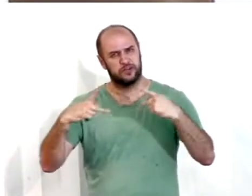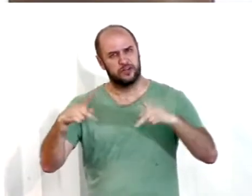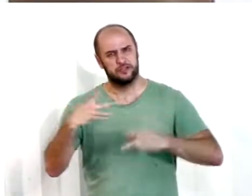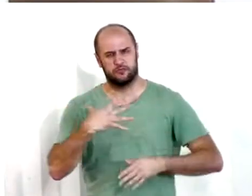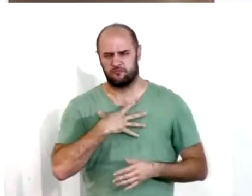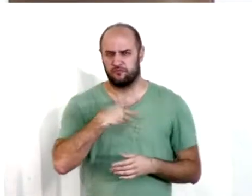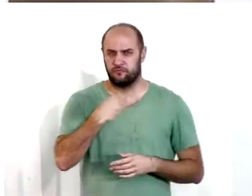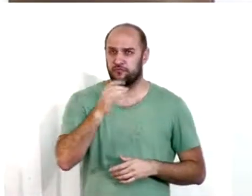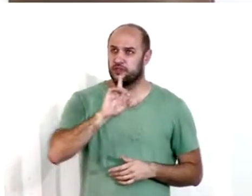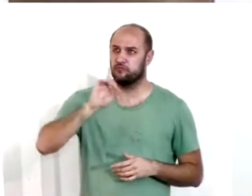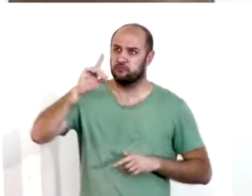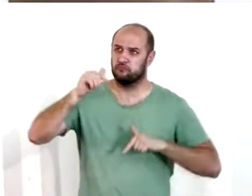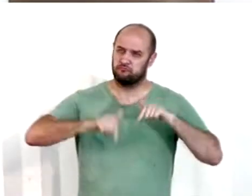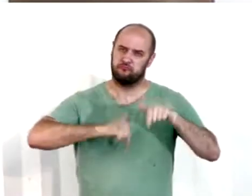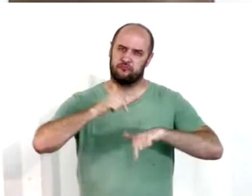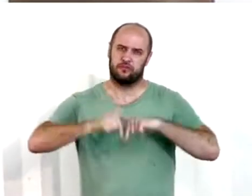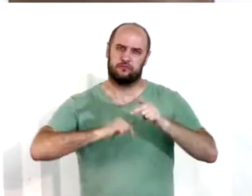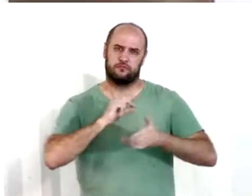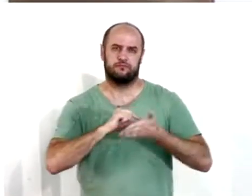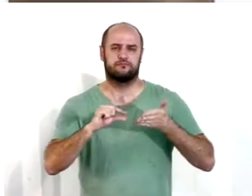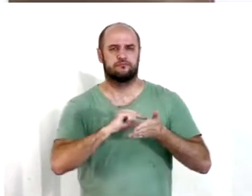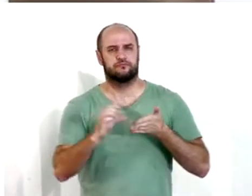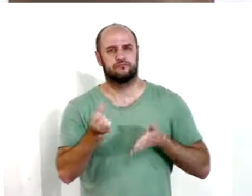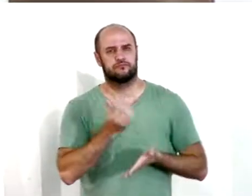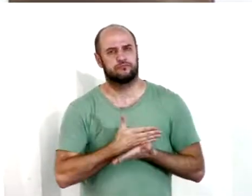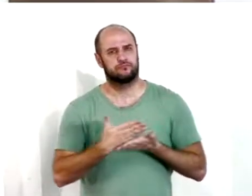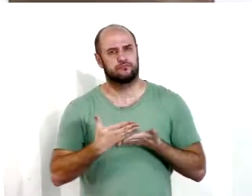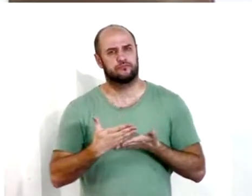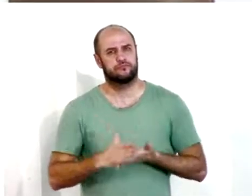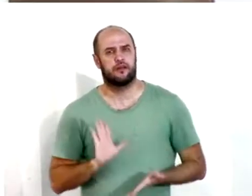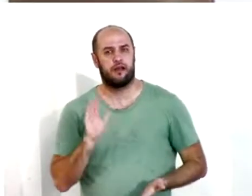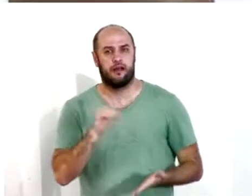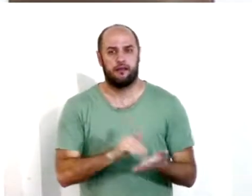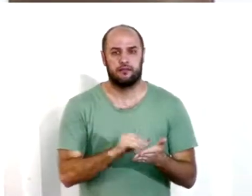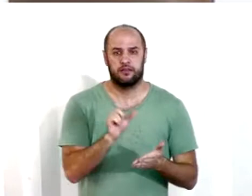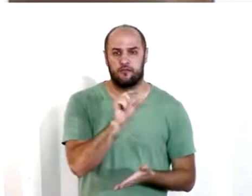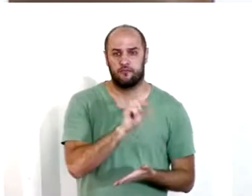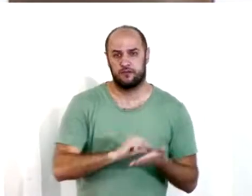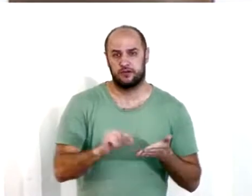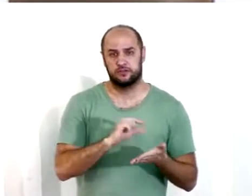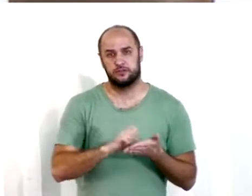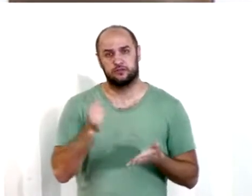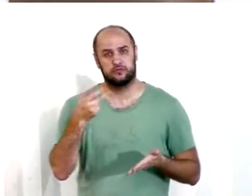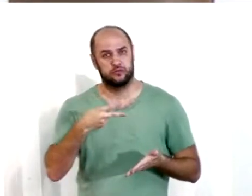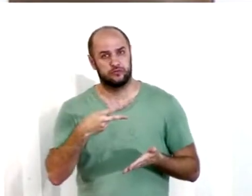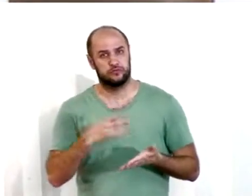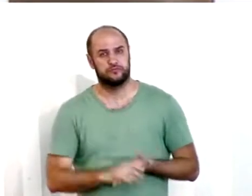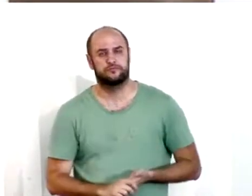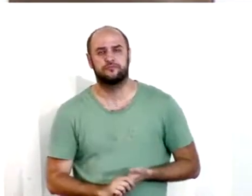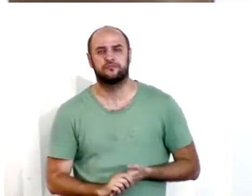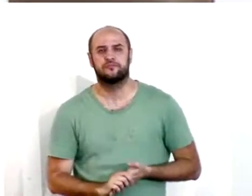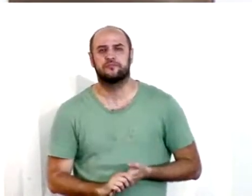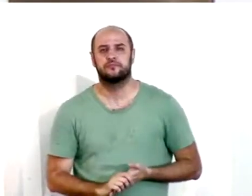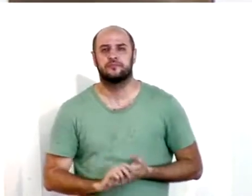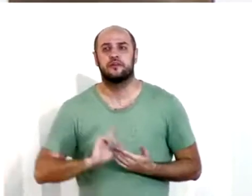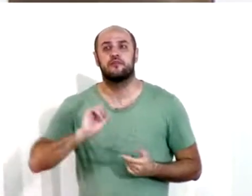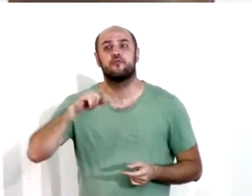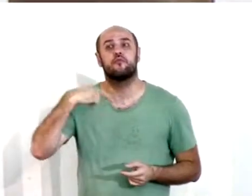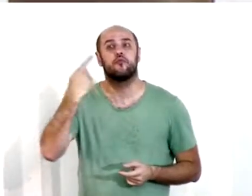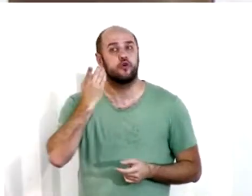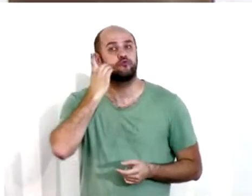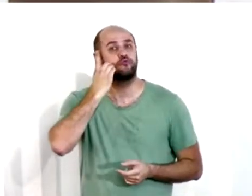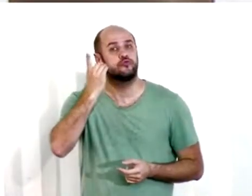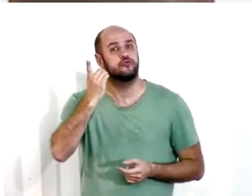Filho, a partir da parte B, do versículo 6, até o versículo 12, e numa terceira oportunidade,